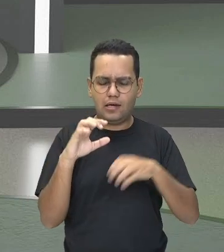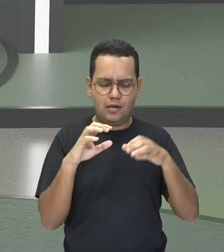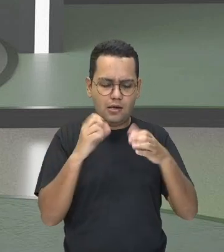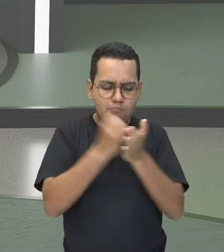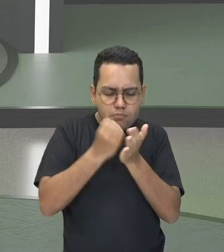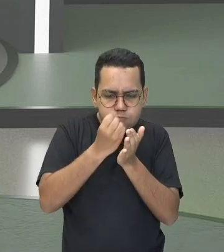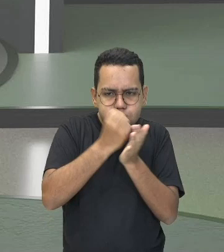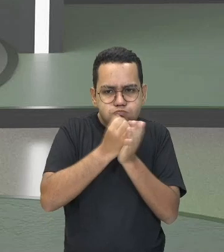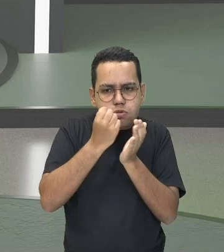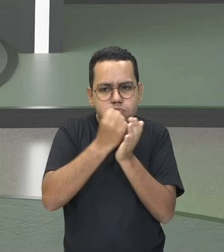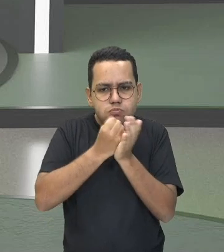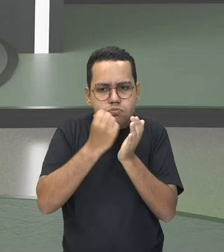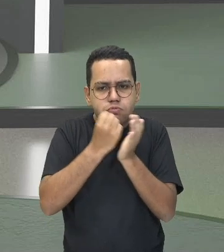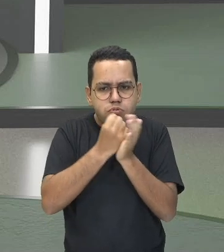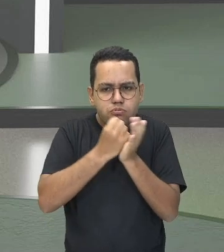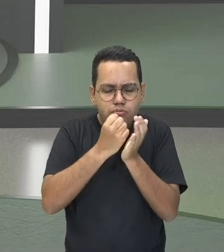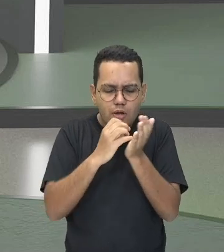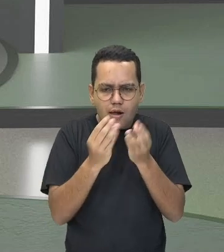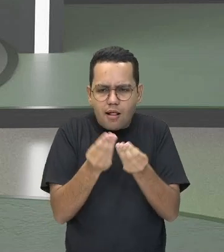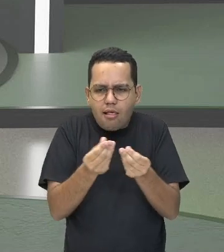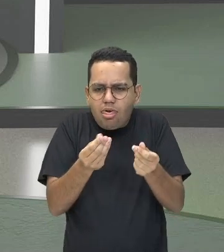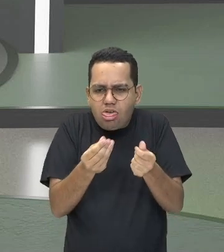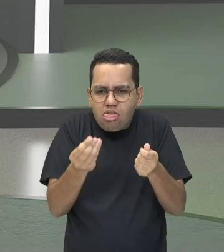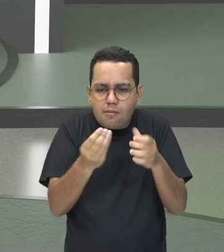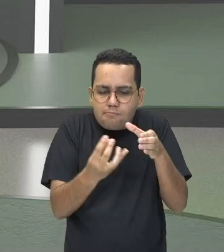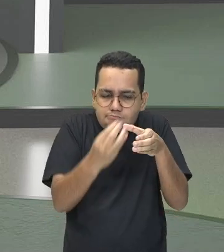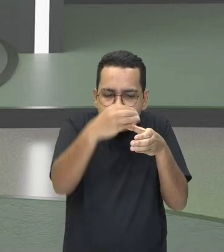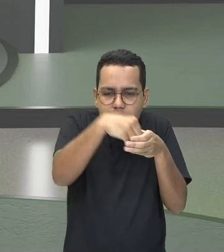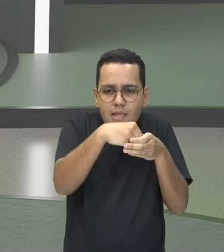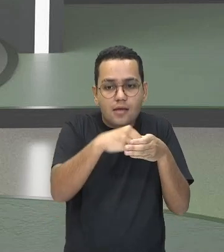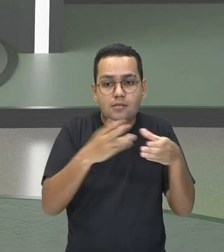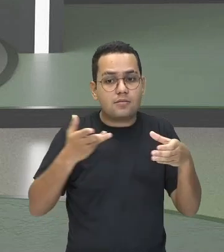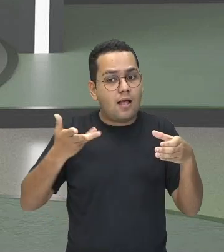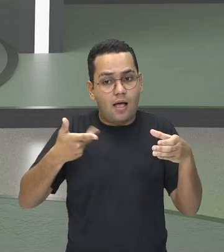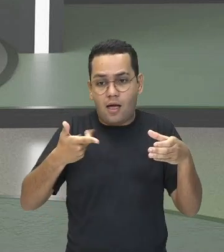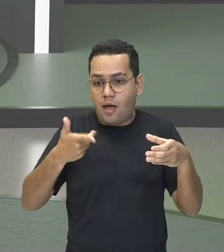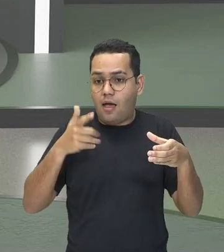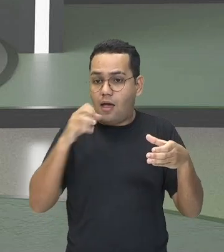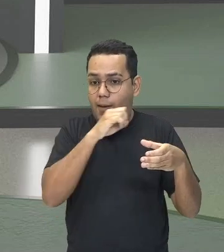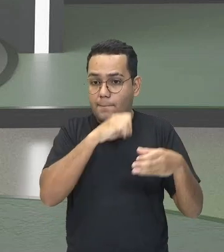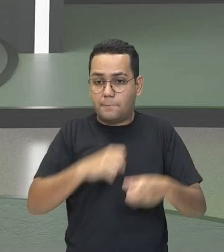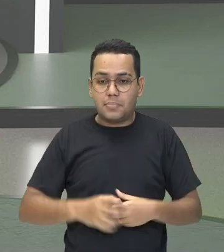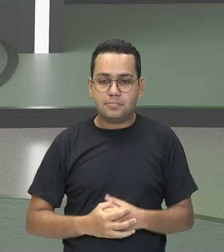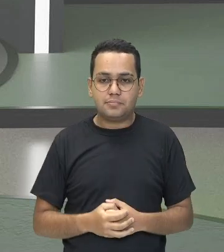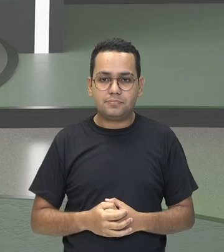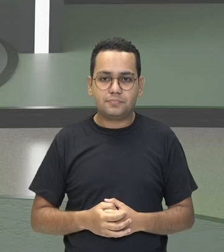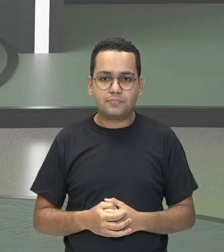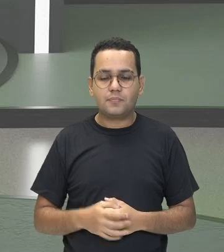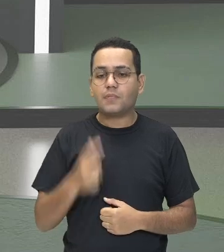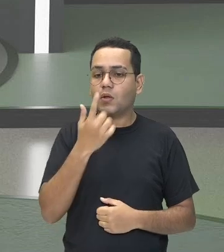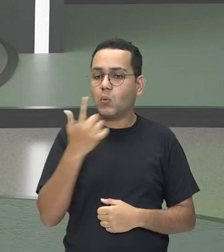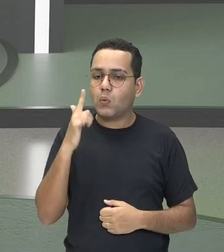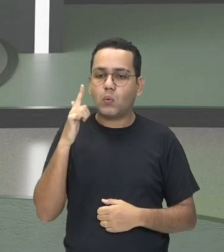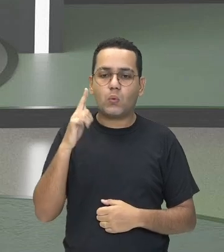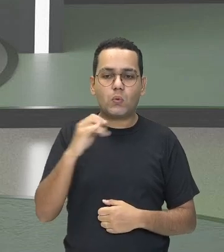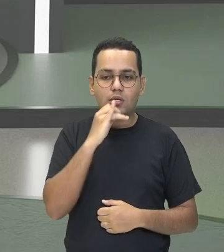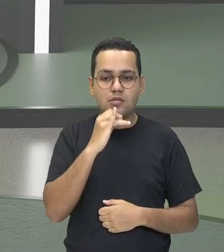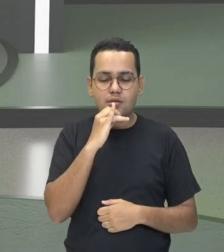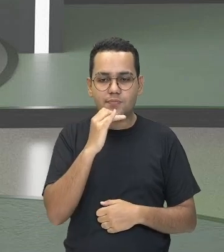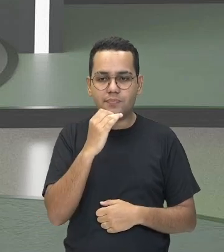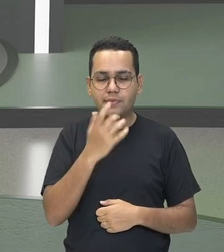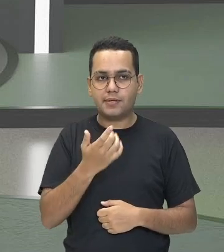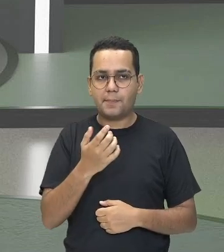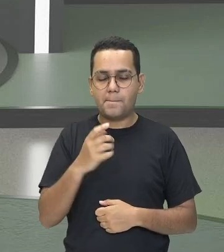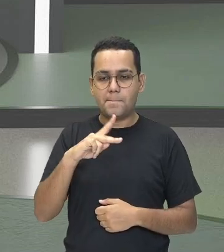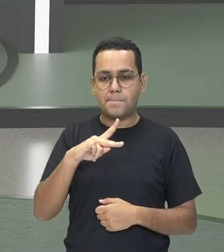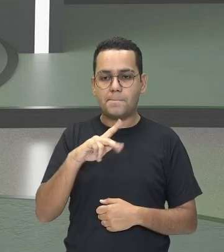puf reage mais rápido outro exemplo que eu também posso colocar é a palha de aço a palha de aço é como se fosse